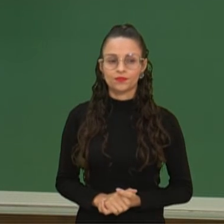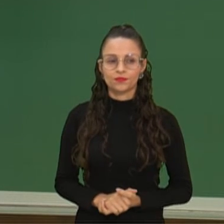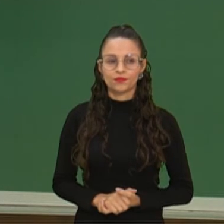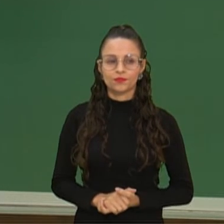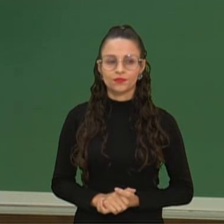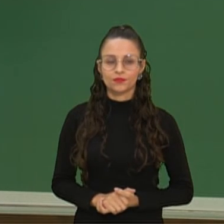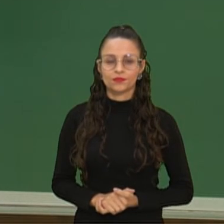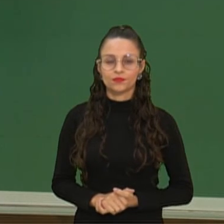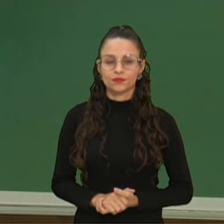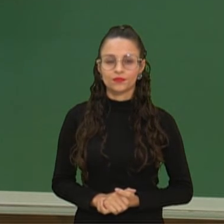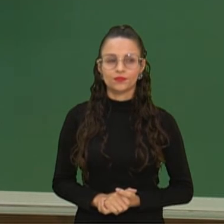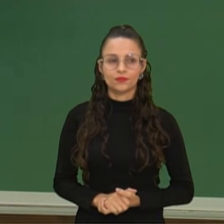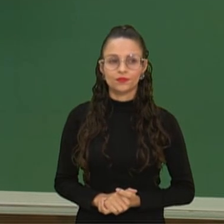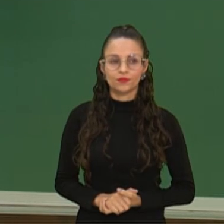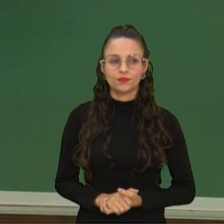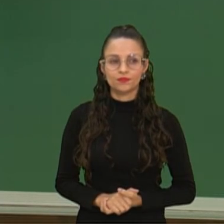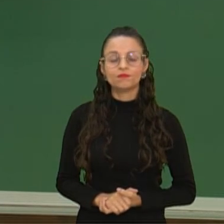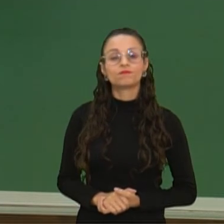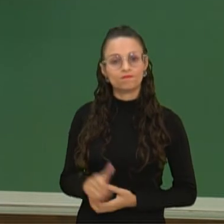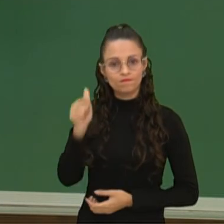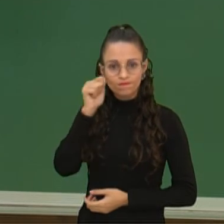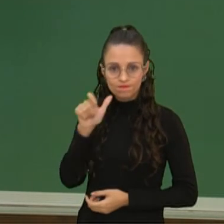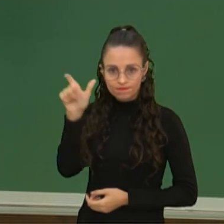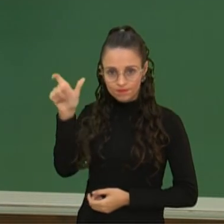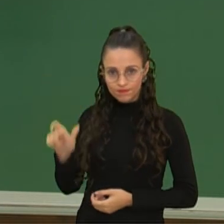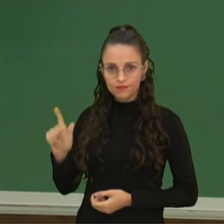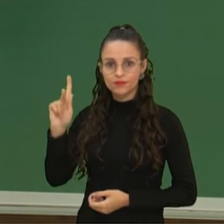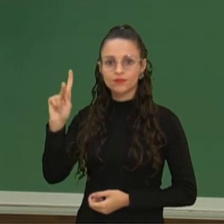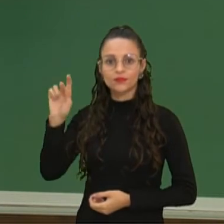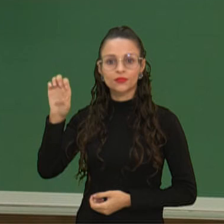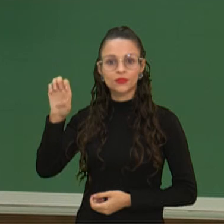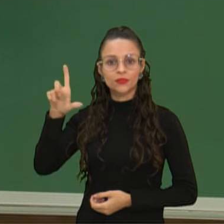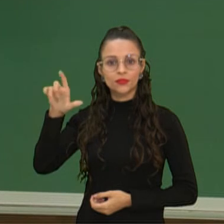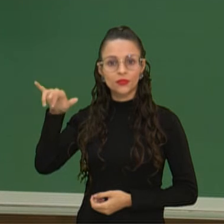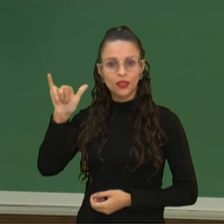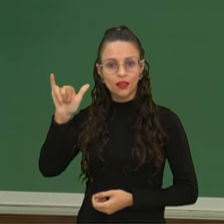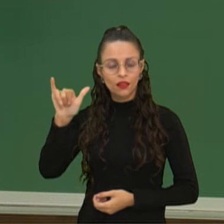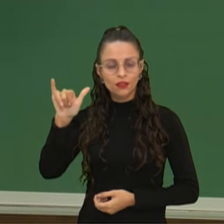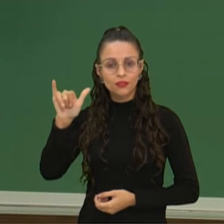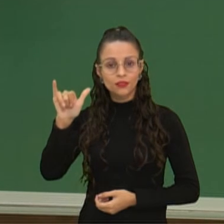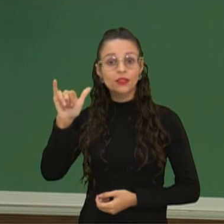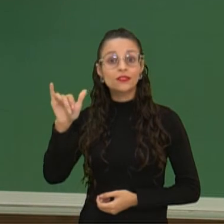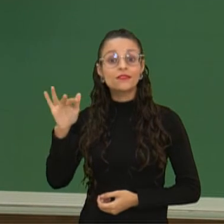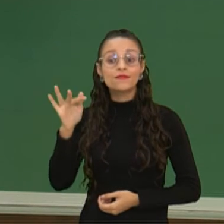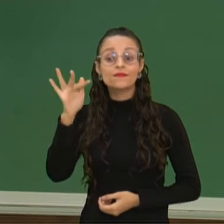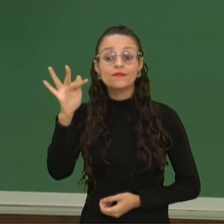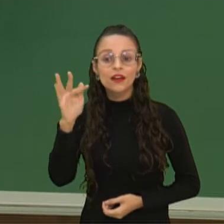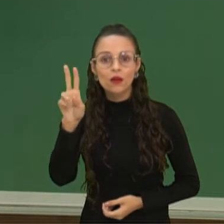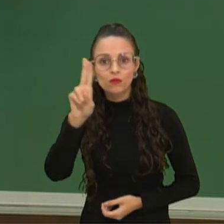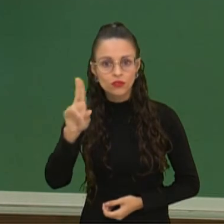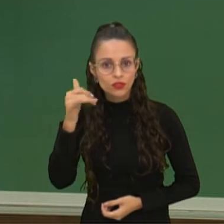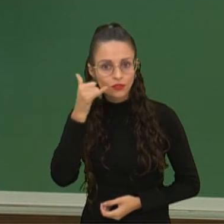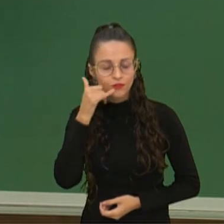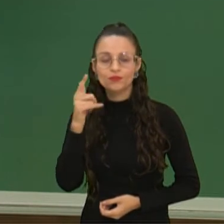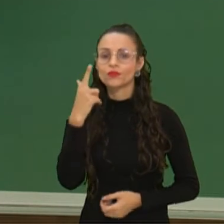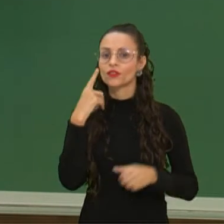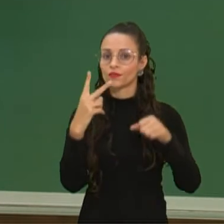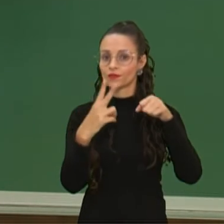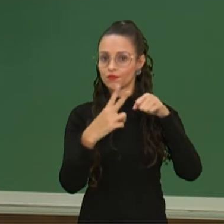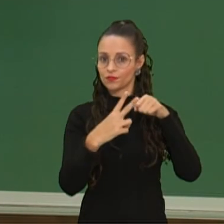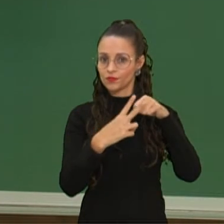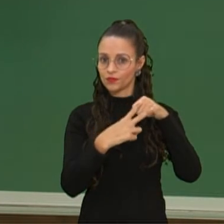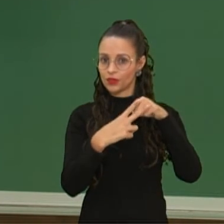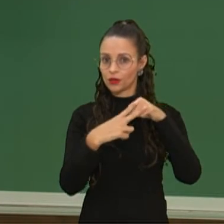the telephone. Kelly usará o telefone. Eu disse para vocês ir até o verbo. O verbo da frase é o verbo